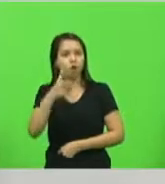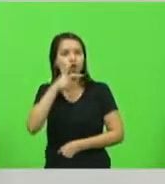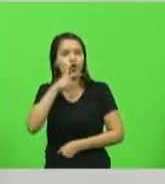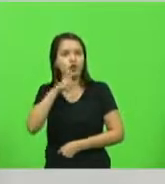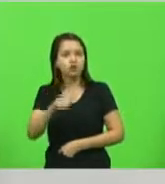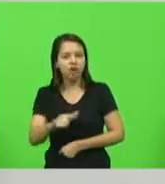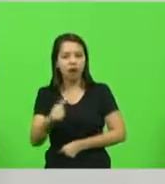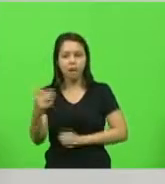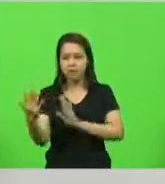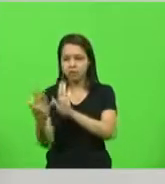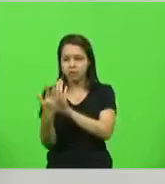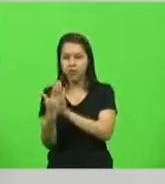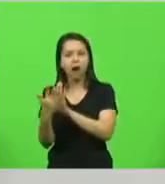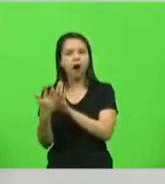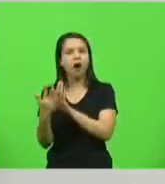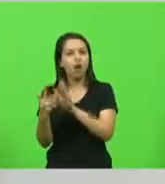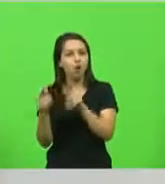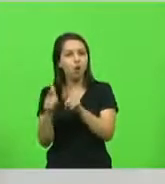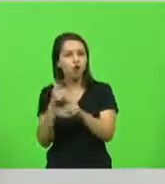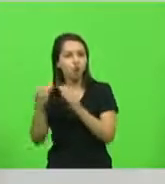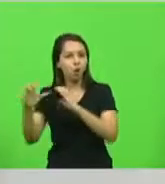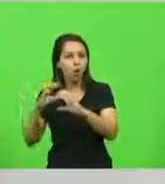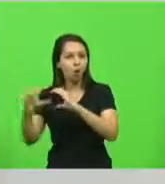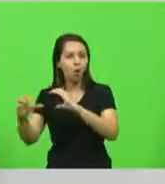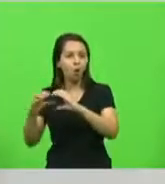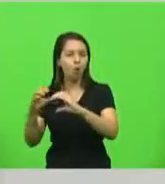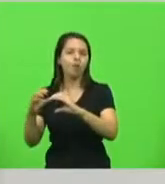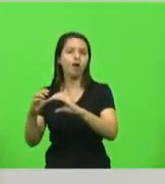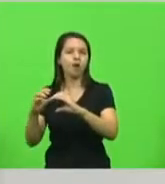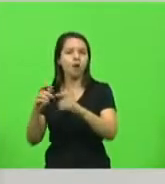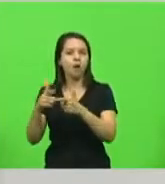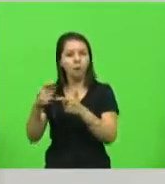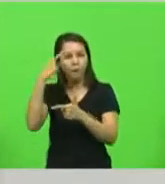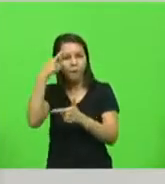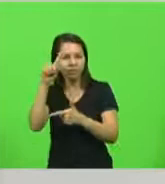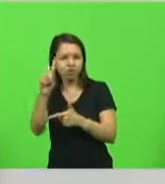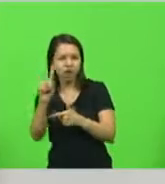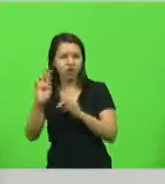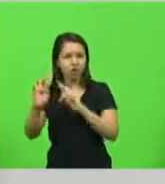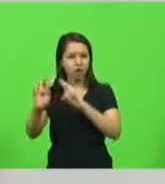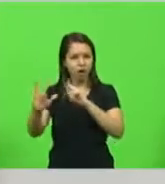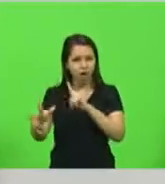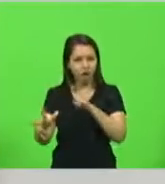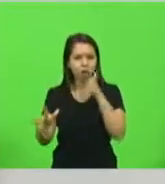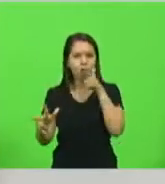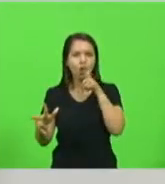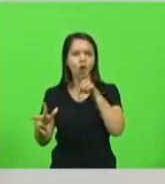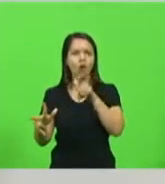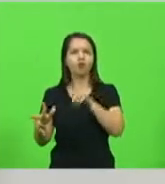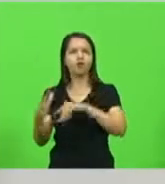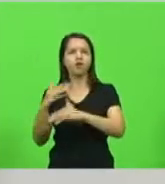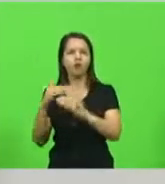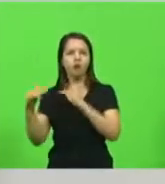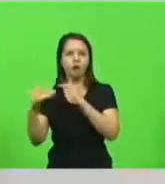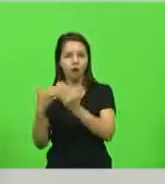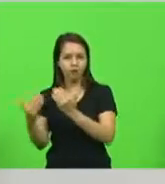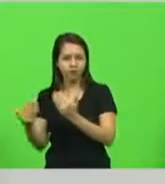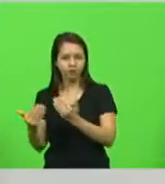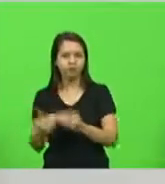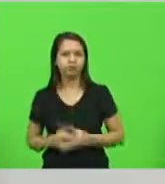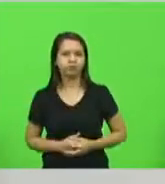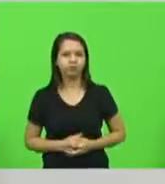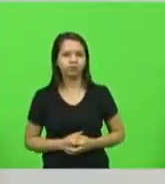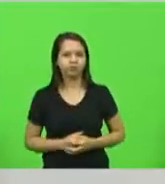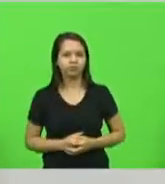de reconstruir pontes, de conciliar ideias divergentes. Construímos a oportunidade de seguir daqui